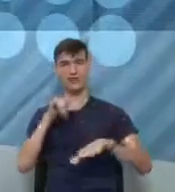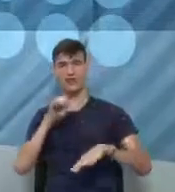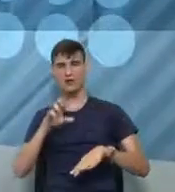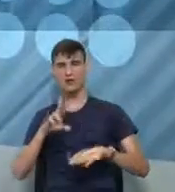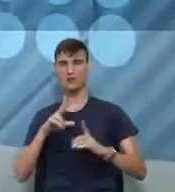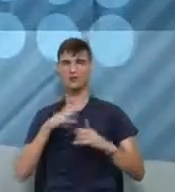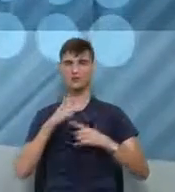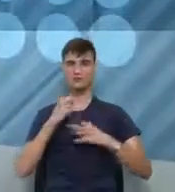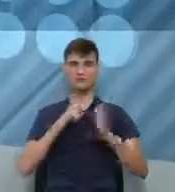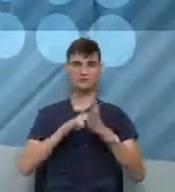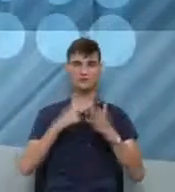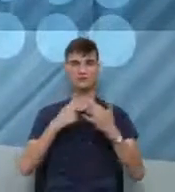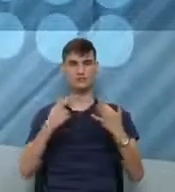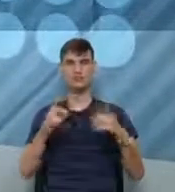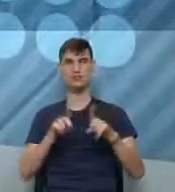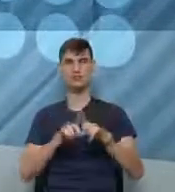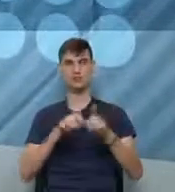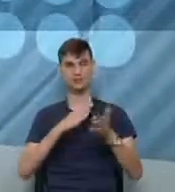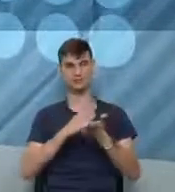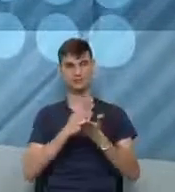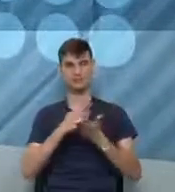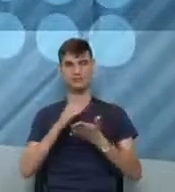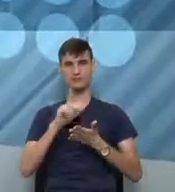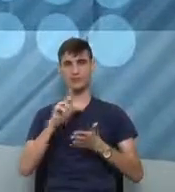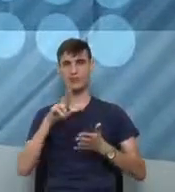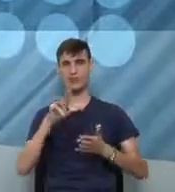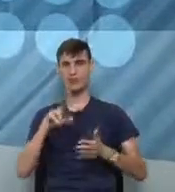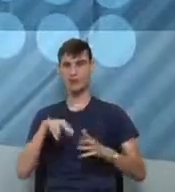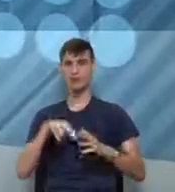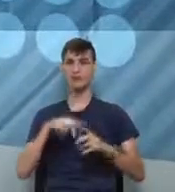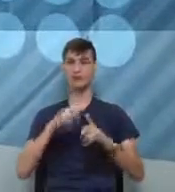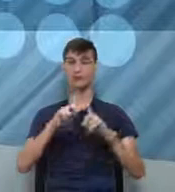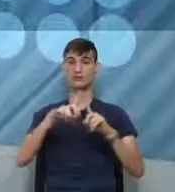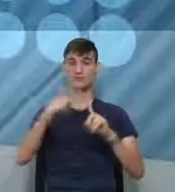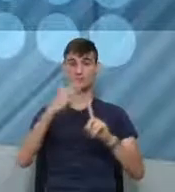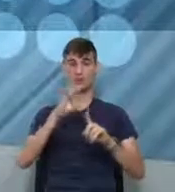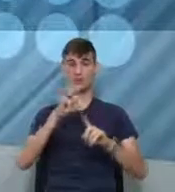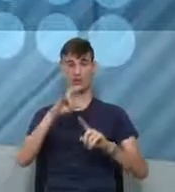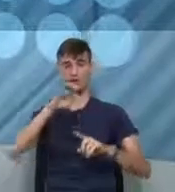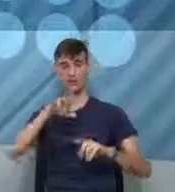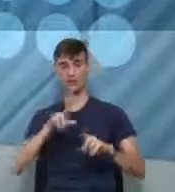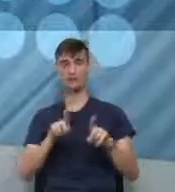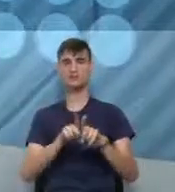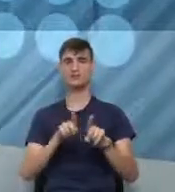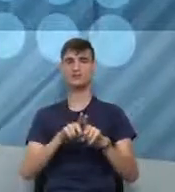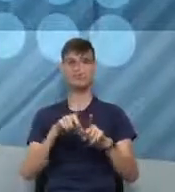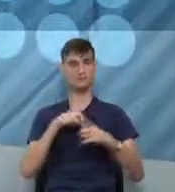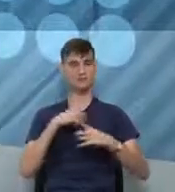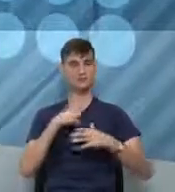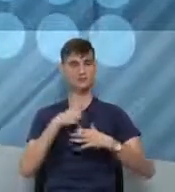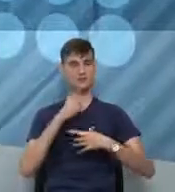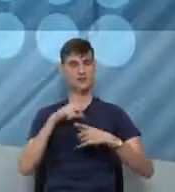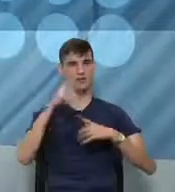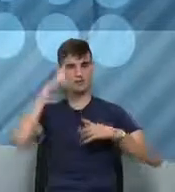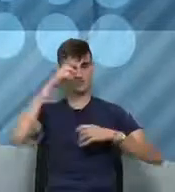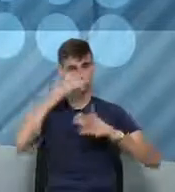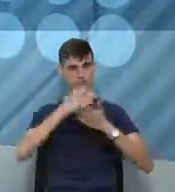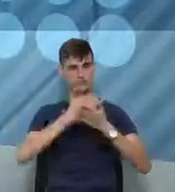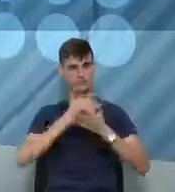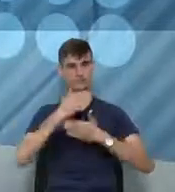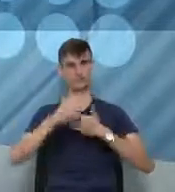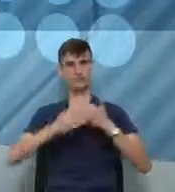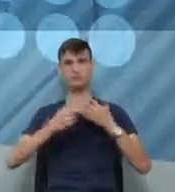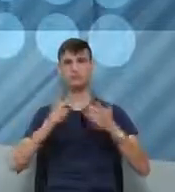dos polinômios de Taylor, série de Maclaurin, depois fomos para séries de Fourier, também as séries de forma complexa, e eu espero